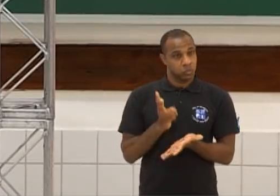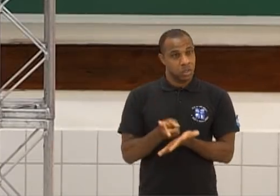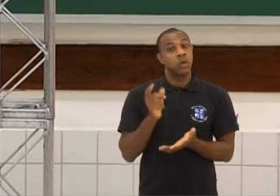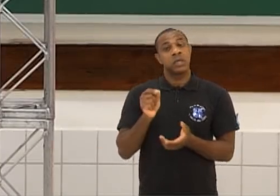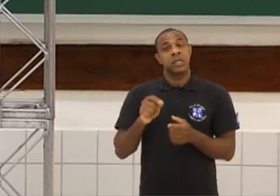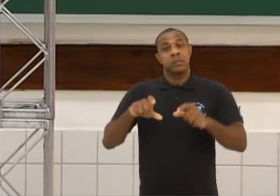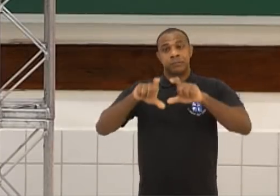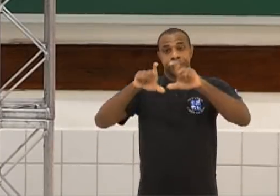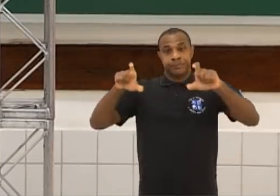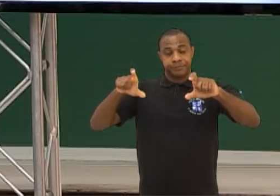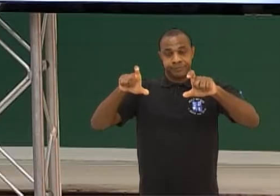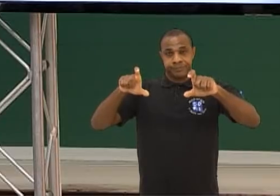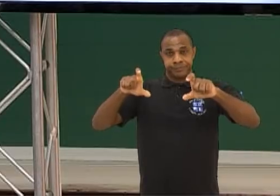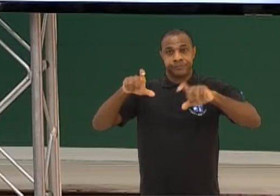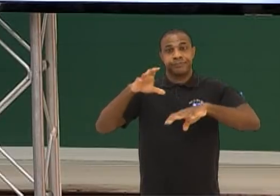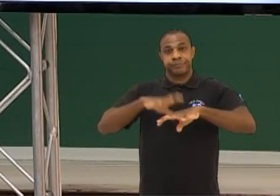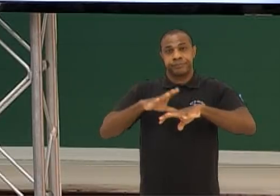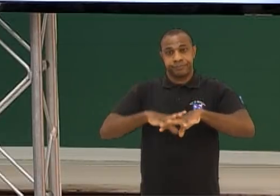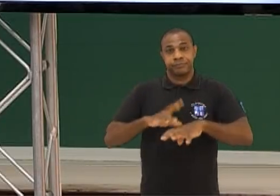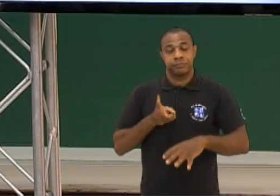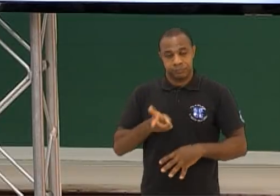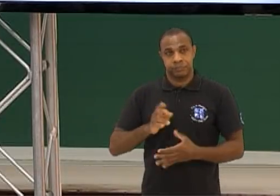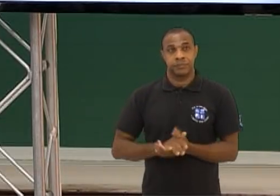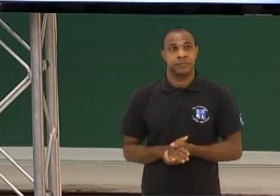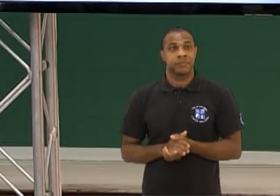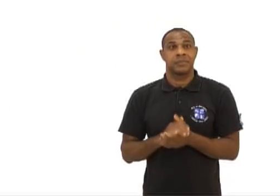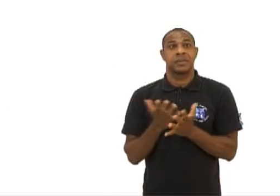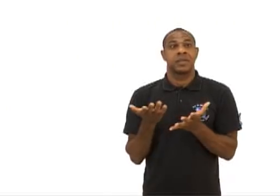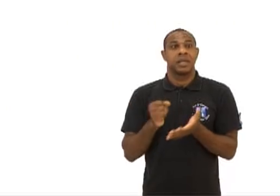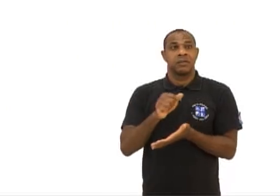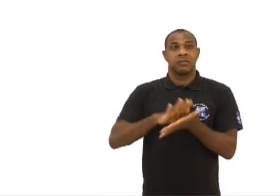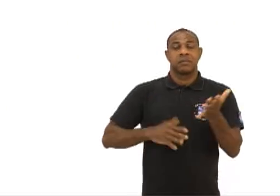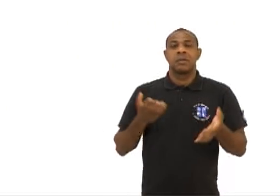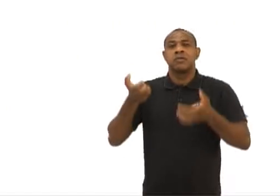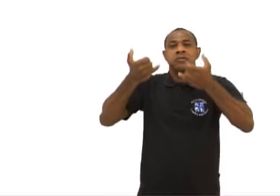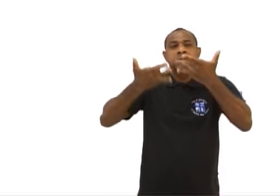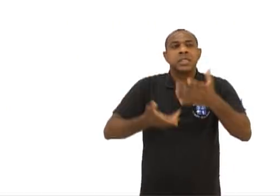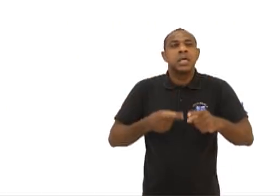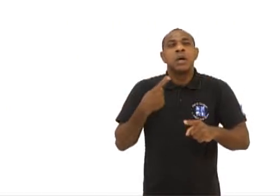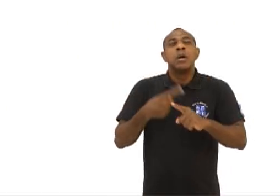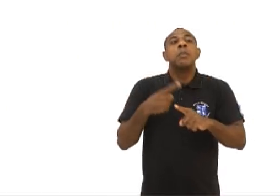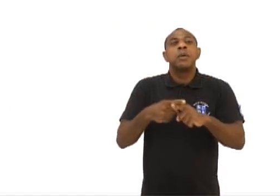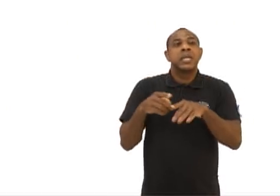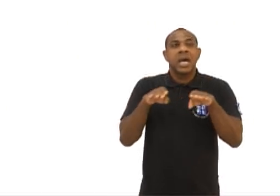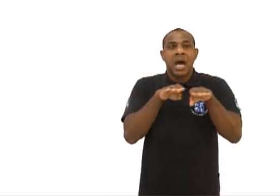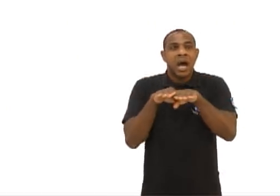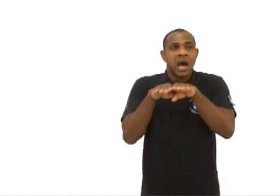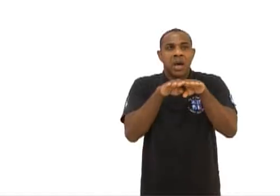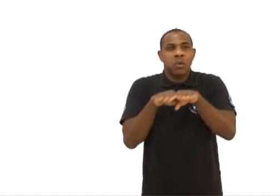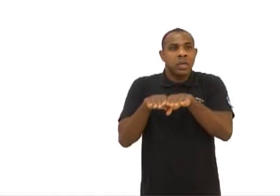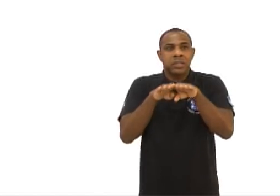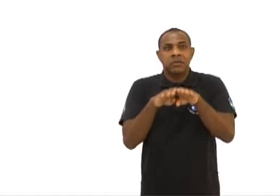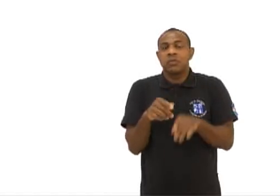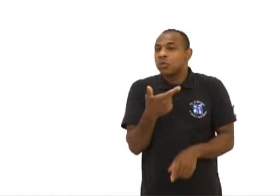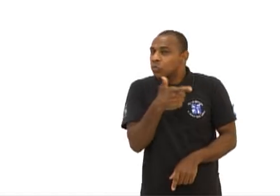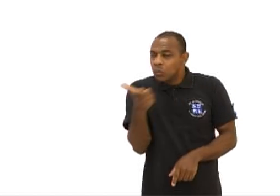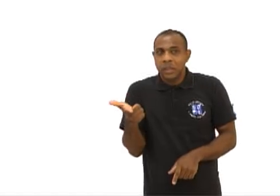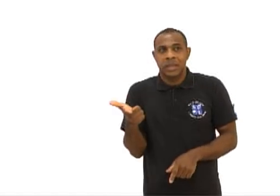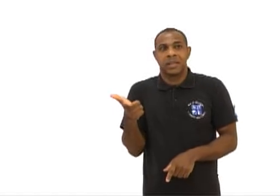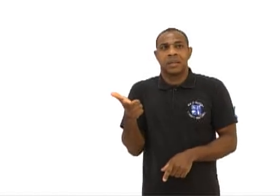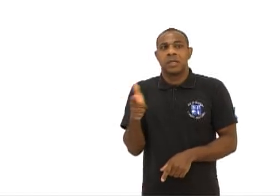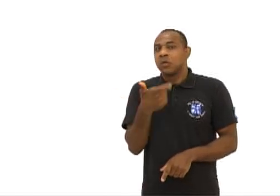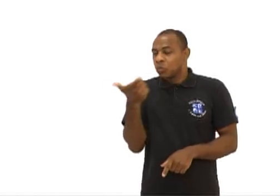equações, um exercício para vocês fazerem. Explique por que as igualdades matemáticas abaixo não são